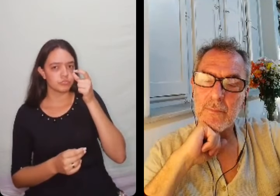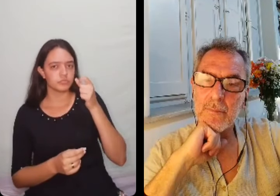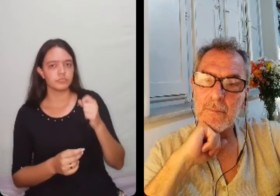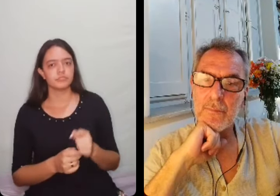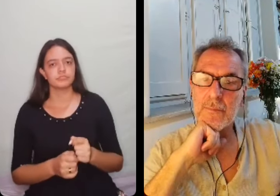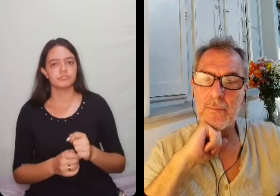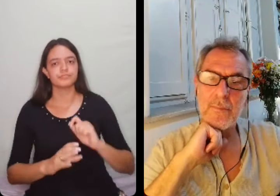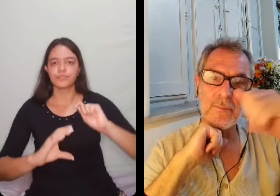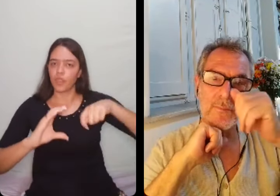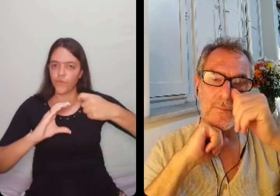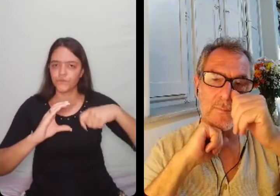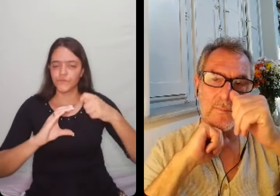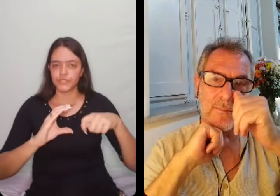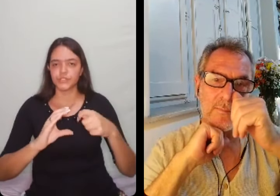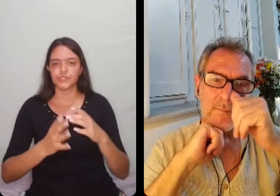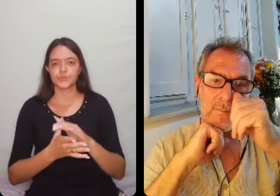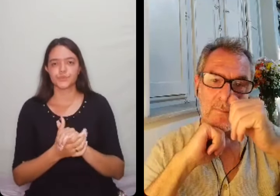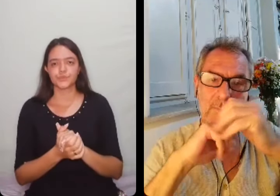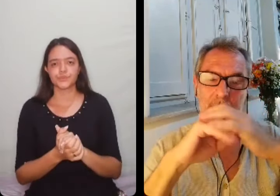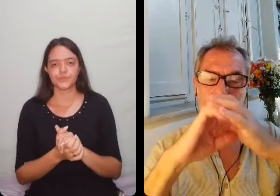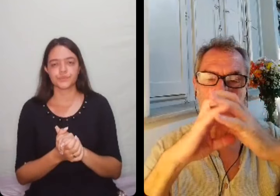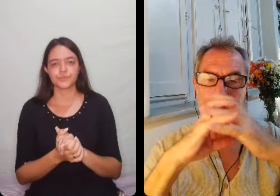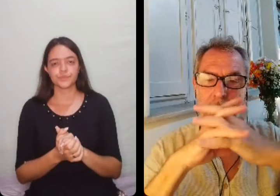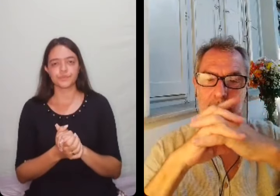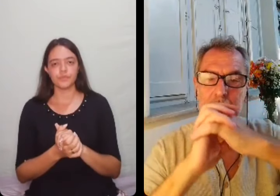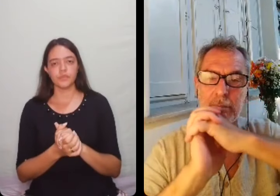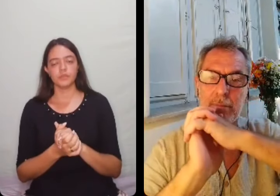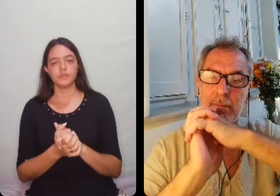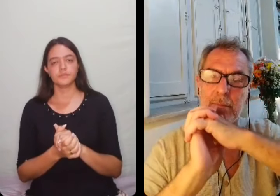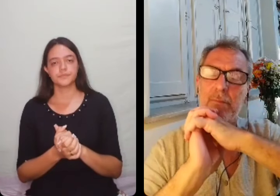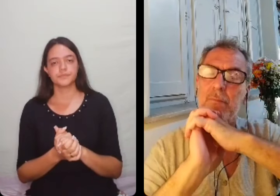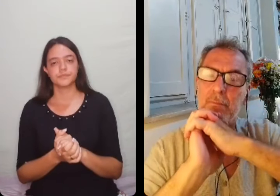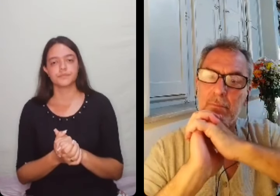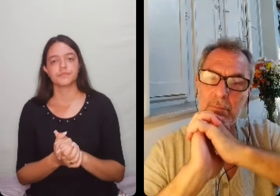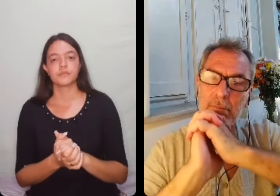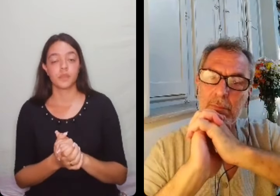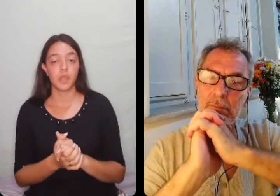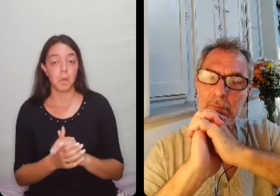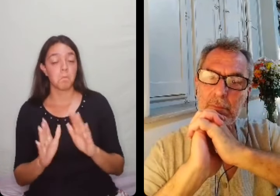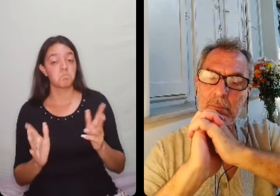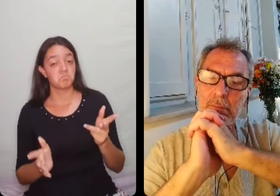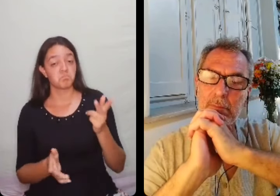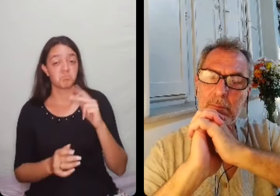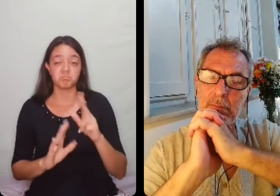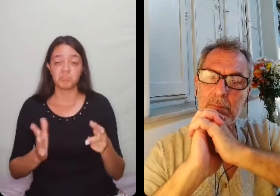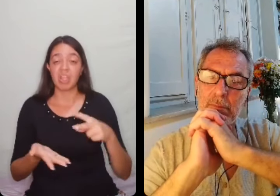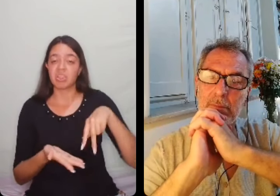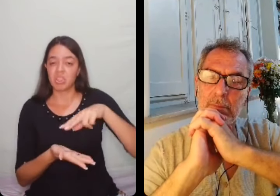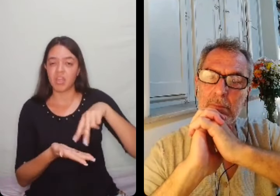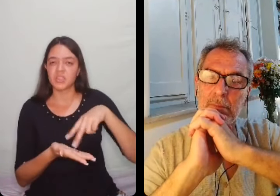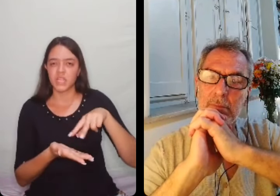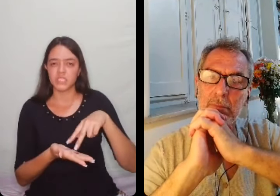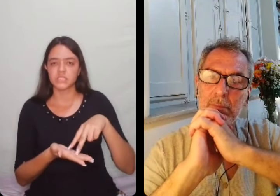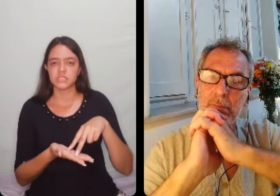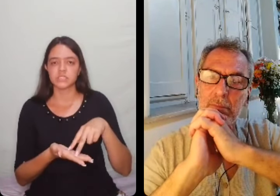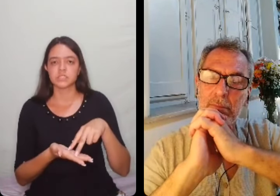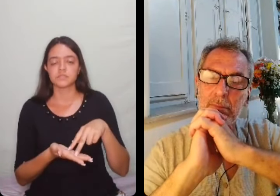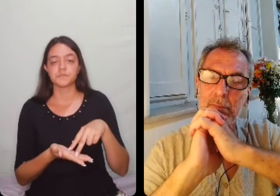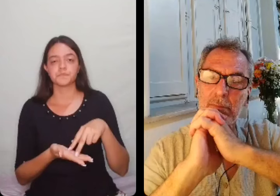um registro, né? Então, e geralmente na dança, quando... Geralmente não, né? Como é a arte da presença, que a gente está no